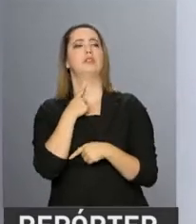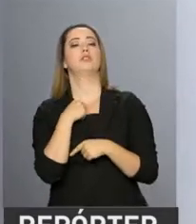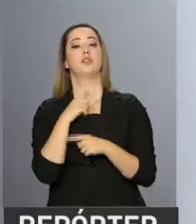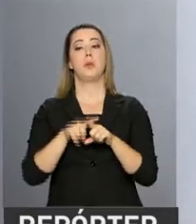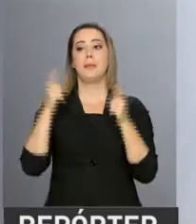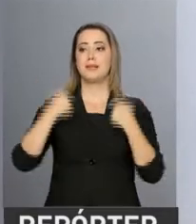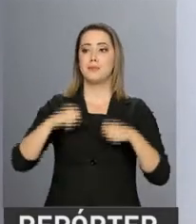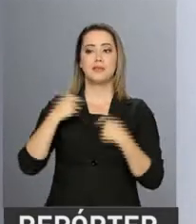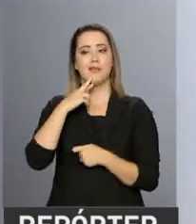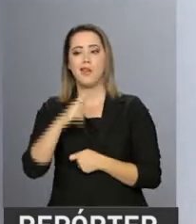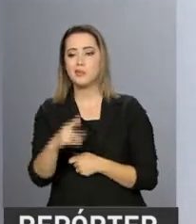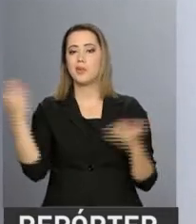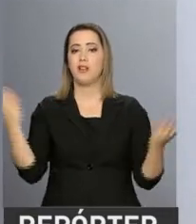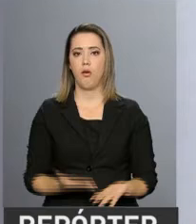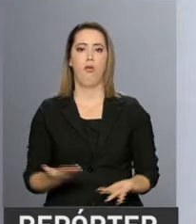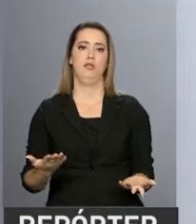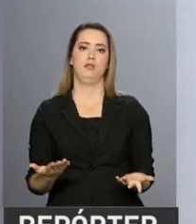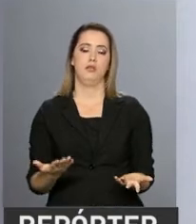hora é de respostas rápidas, não é?